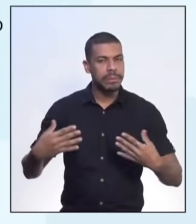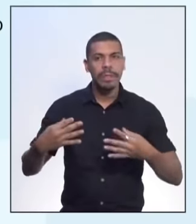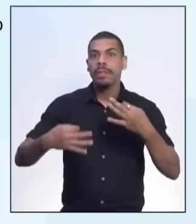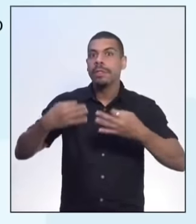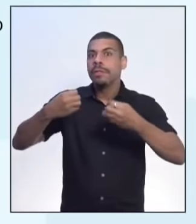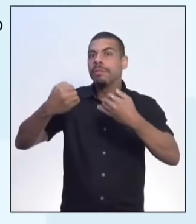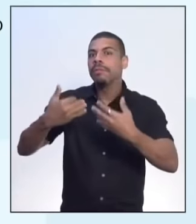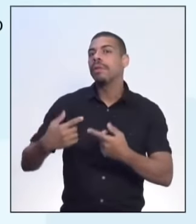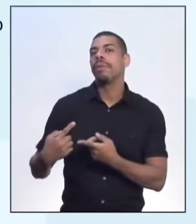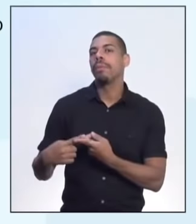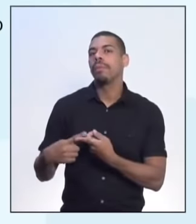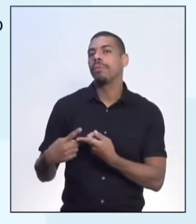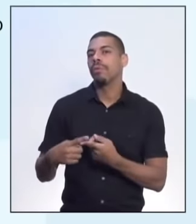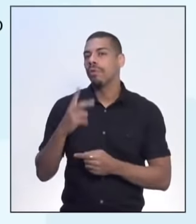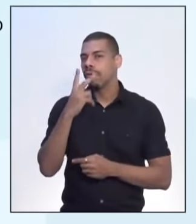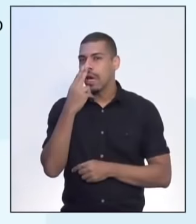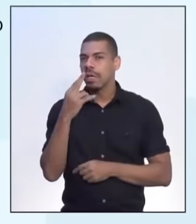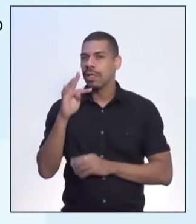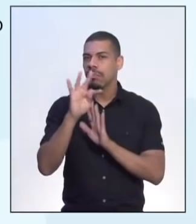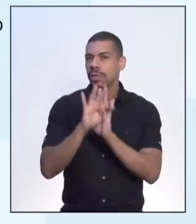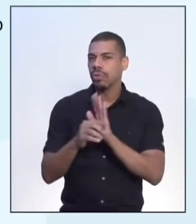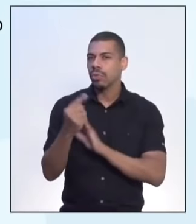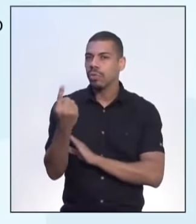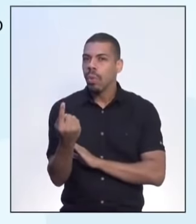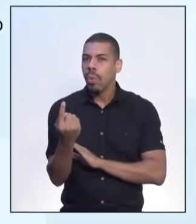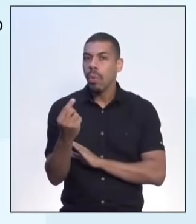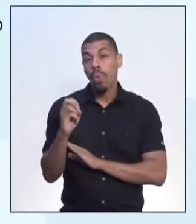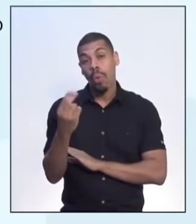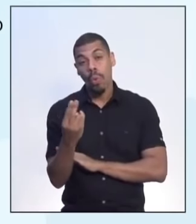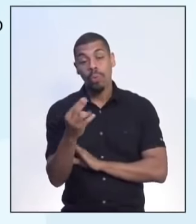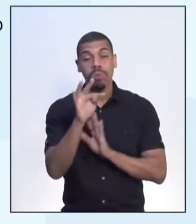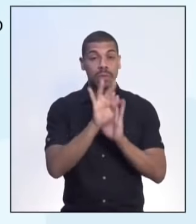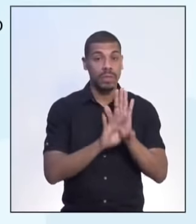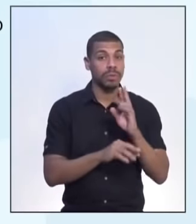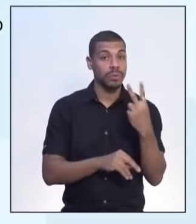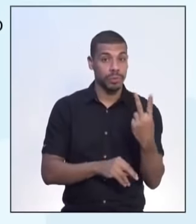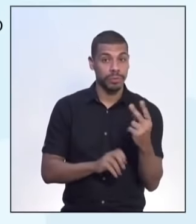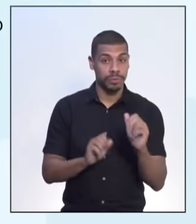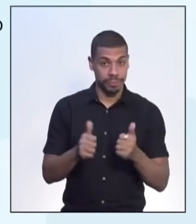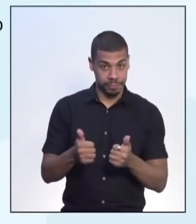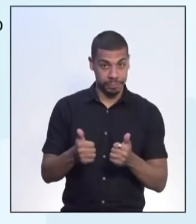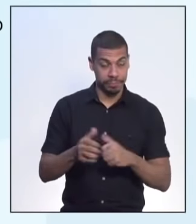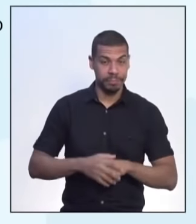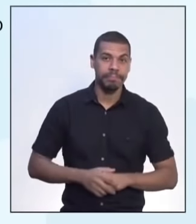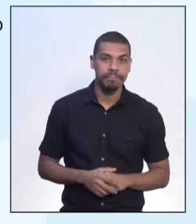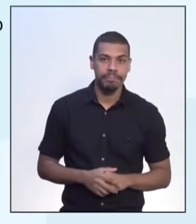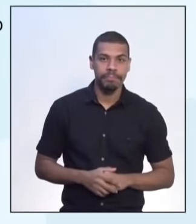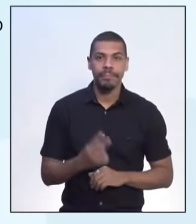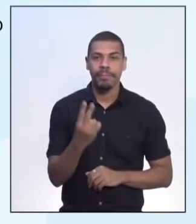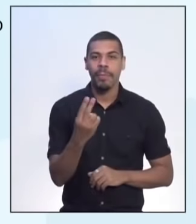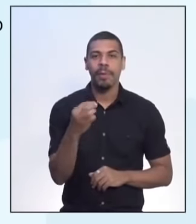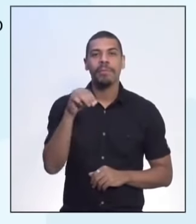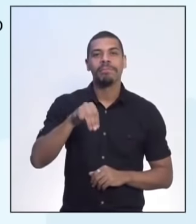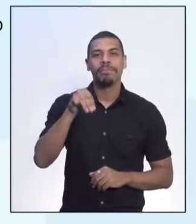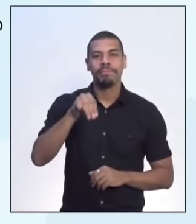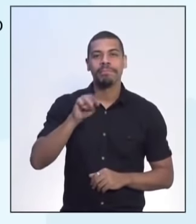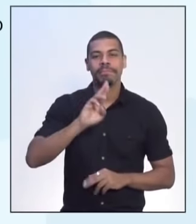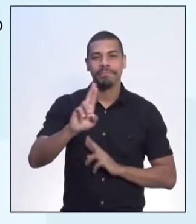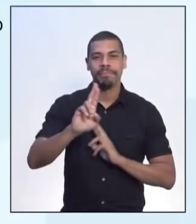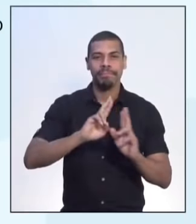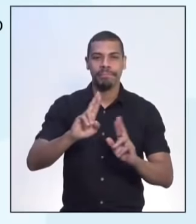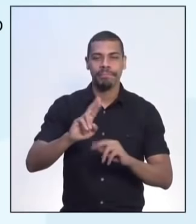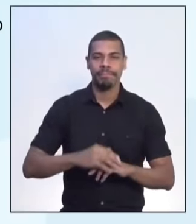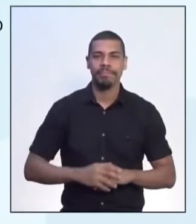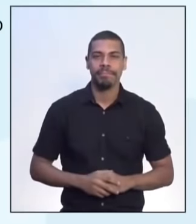Justifica a sua resposta. Por que você acha que teve esse envolvimento maior? Já falamos algumas vezes disso, tá bom? Então, 2 minutinhos também para 4 e para